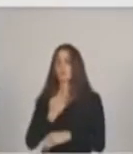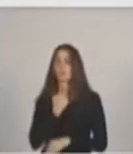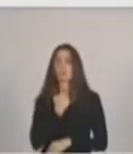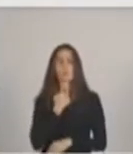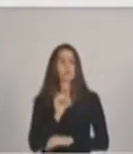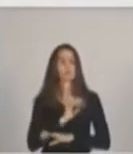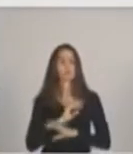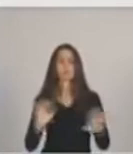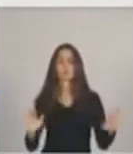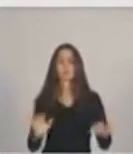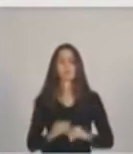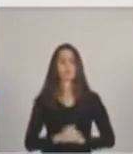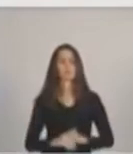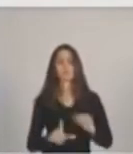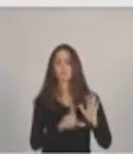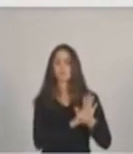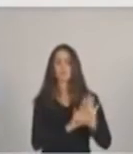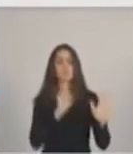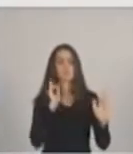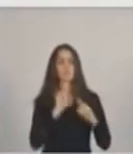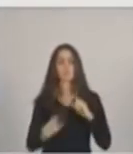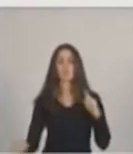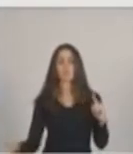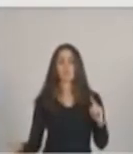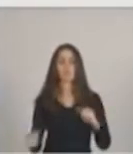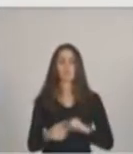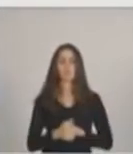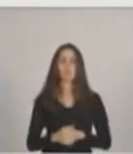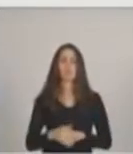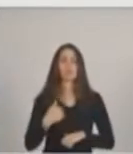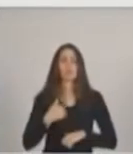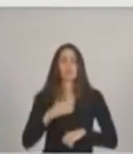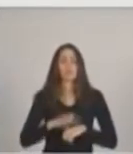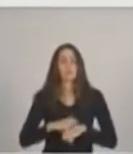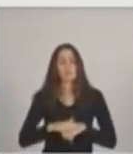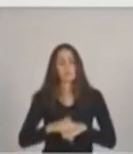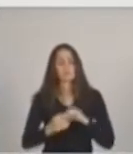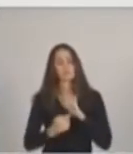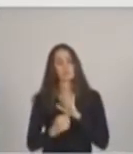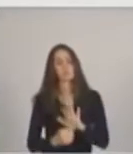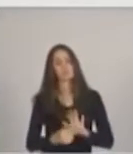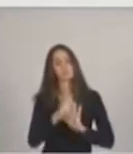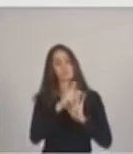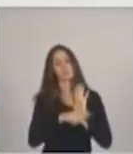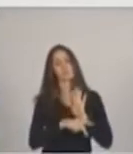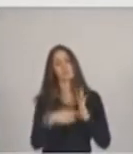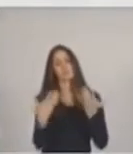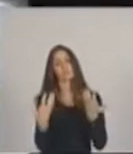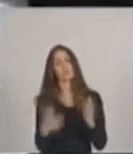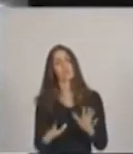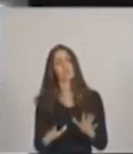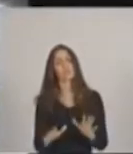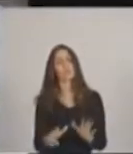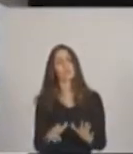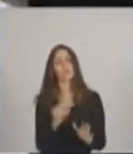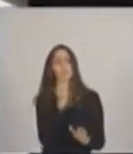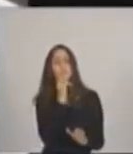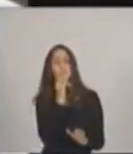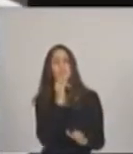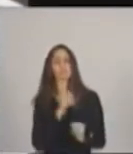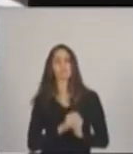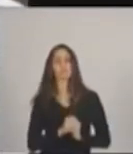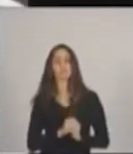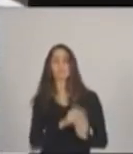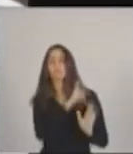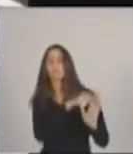É a lei que proíbe. No meu caso, quando apresentamos o projeto, eu não quis fazer nenhuma referência que o